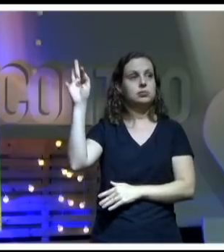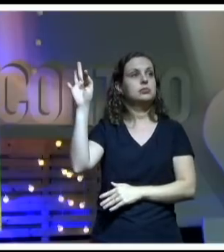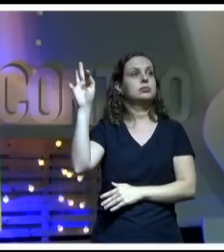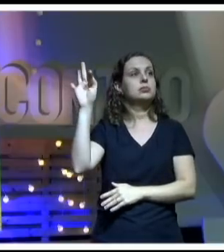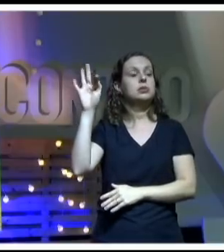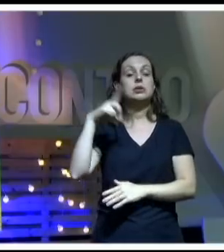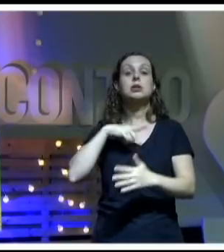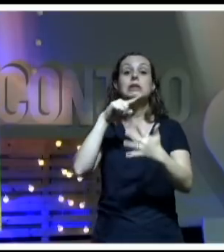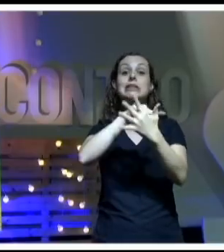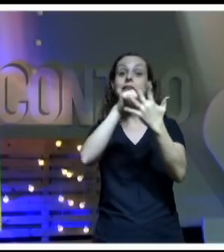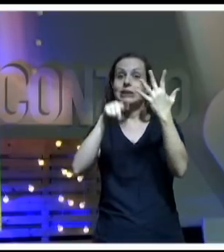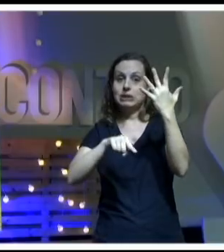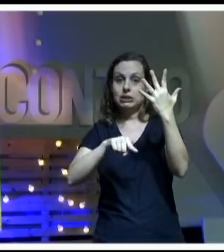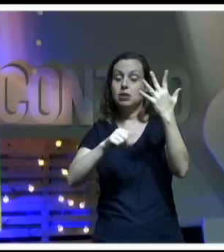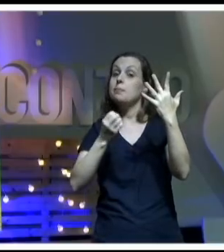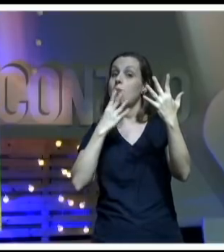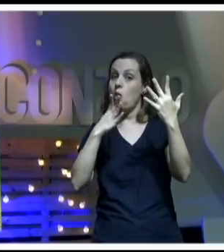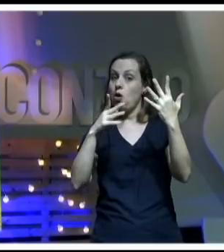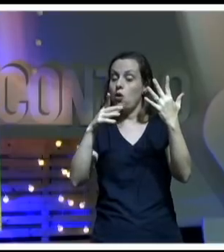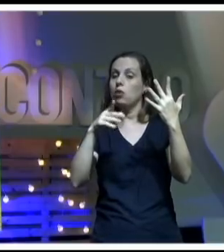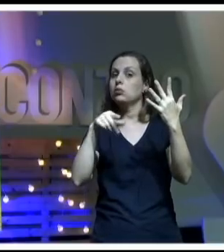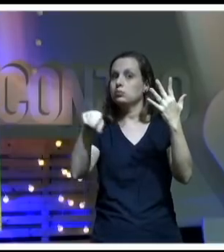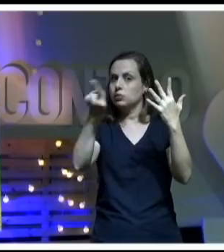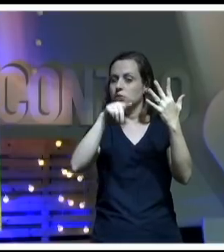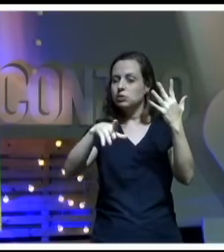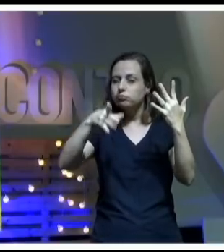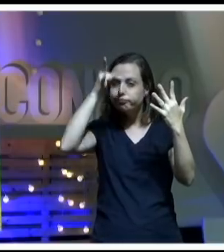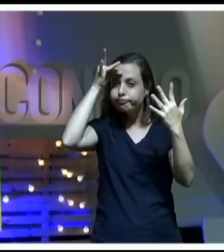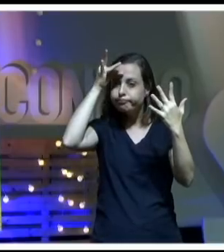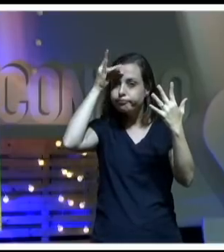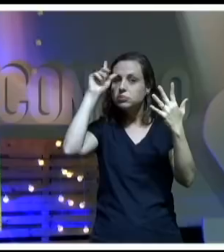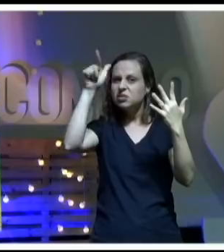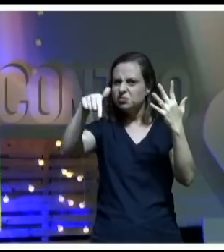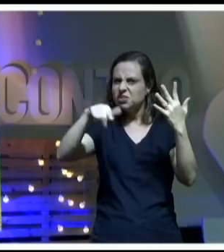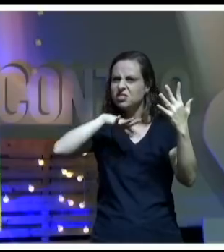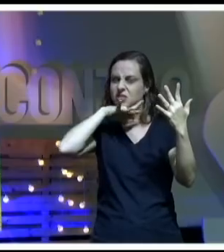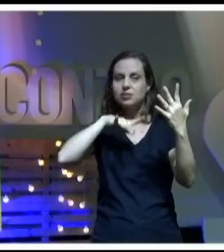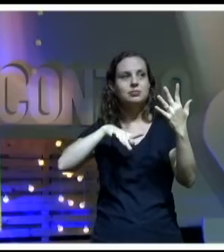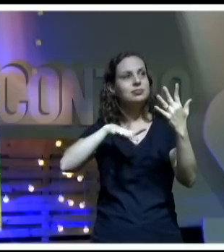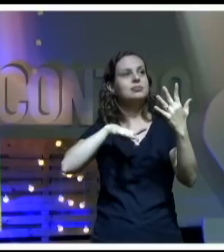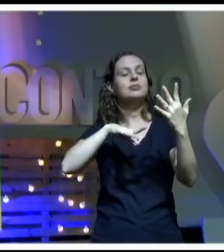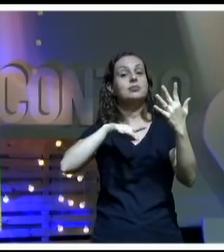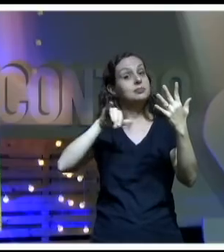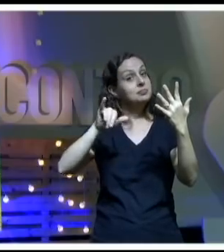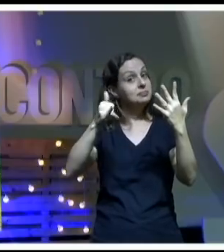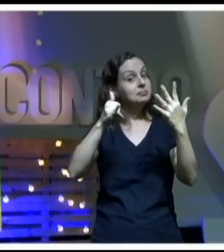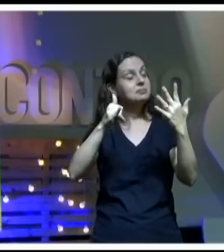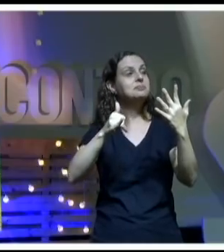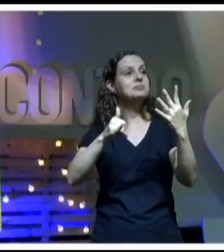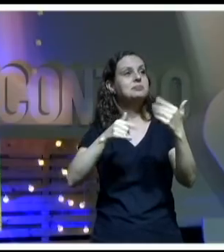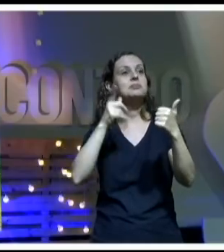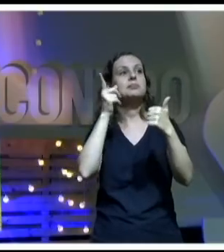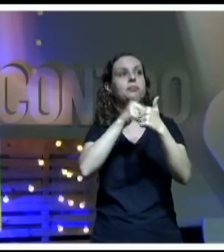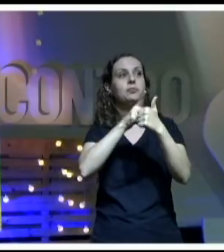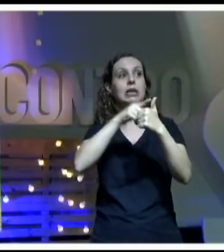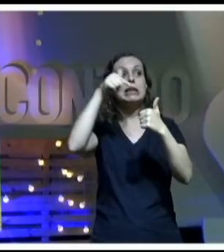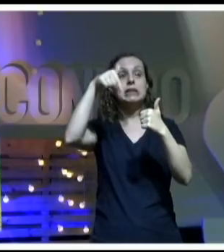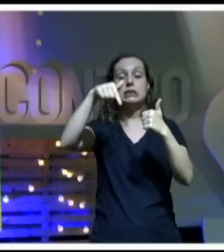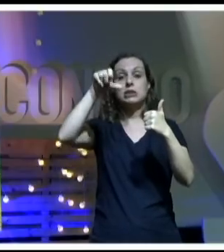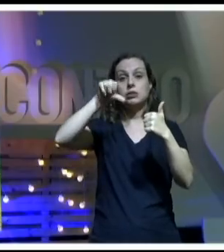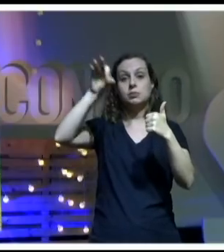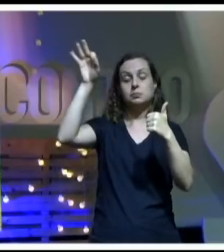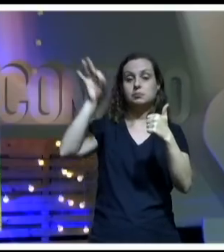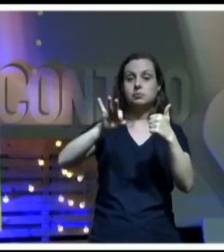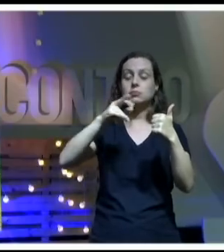primeiros dados eles são bons então com certeza nos bons que a pessoa vem dado ruim você aproveita agora 79% dos